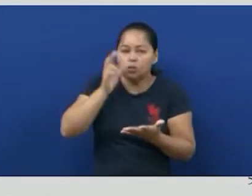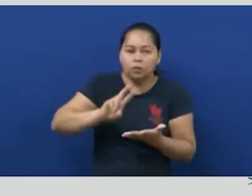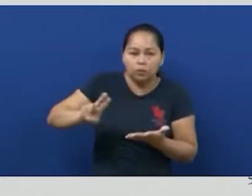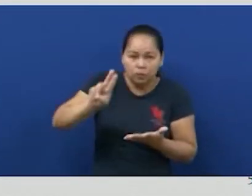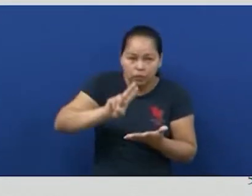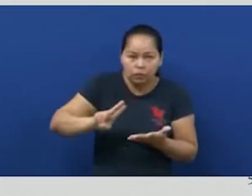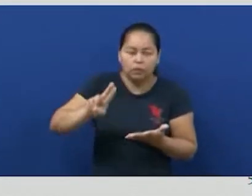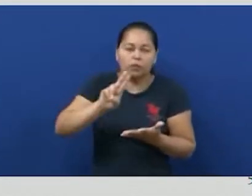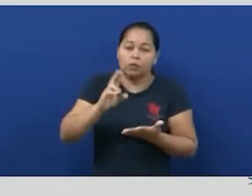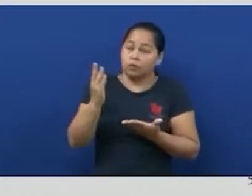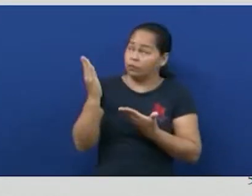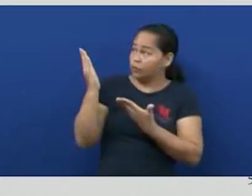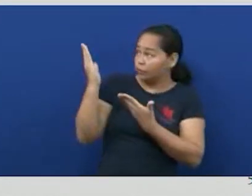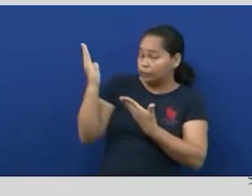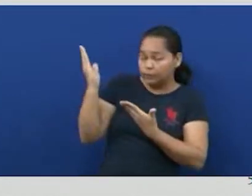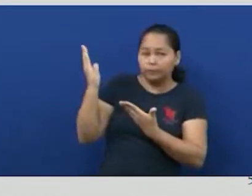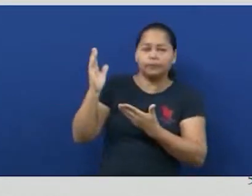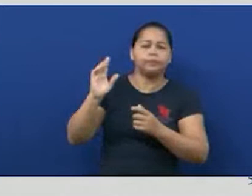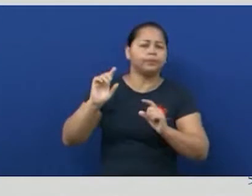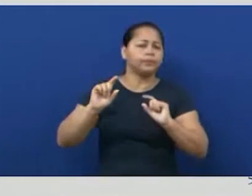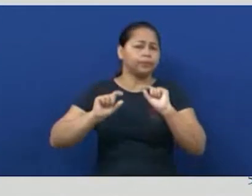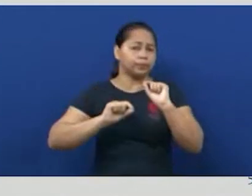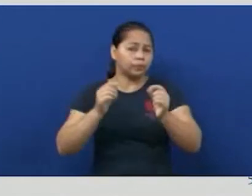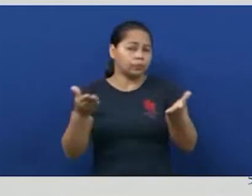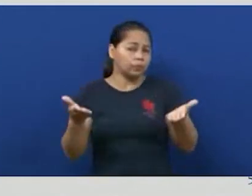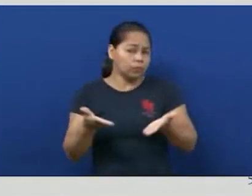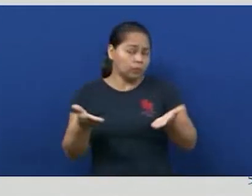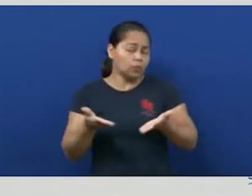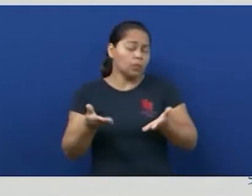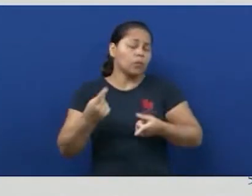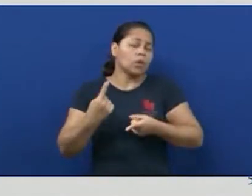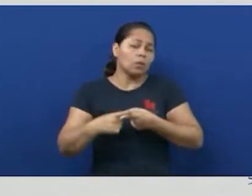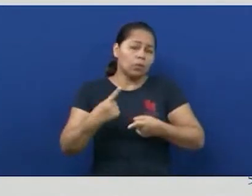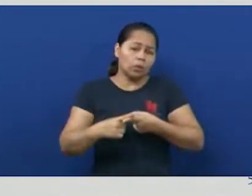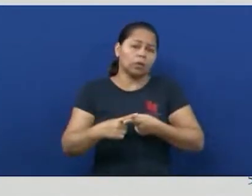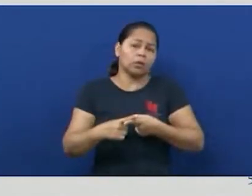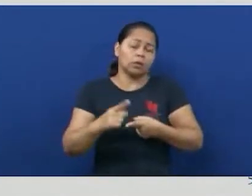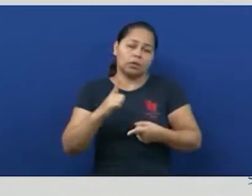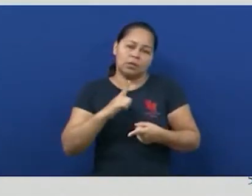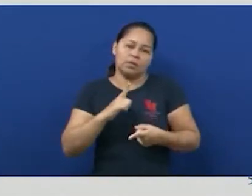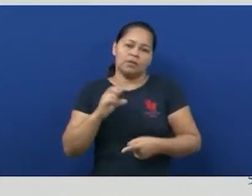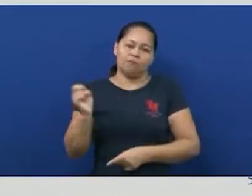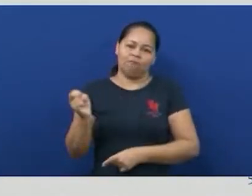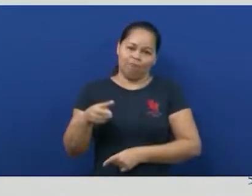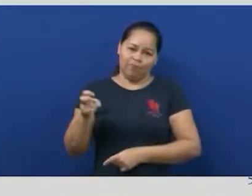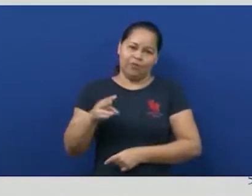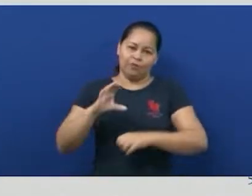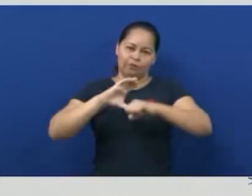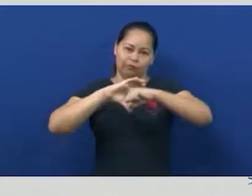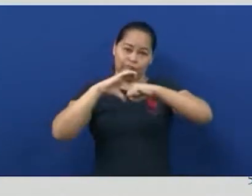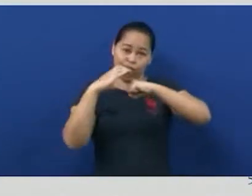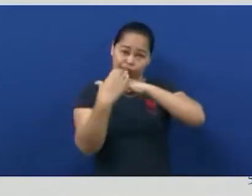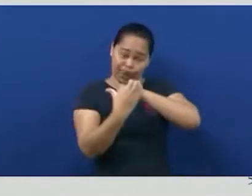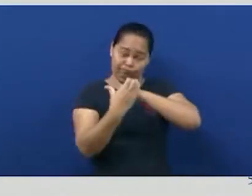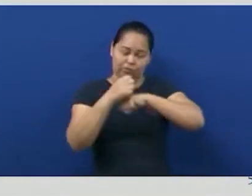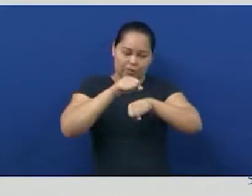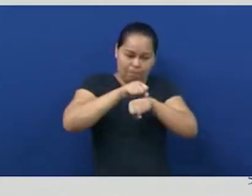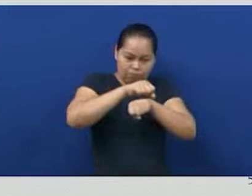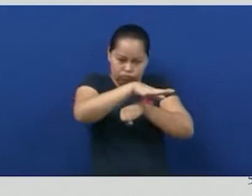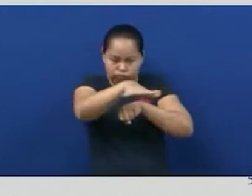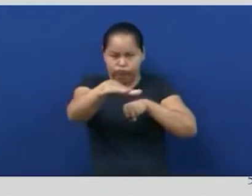nossa atual conjuntura a gente está usando muito por causa da questão da nossa doença aí que está uma pandemia,